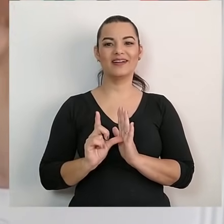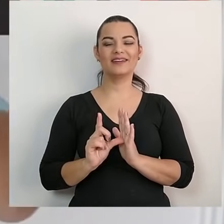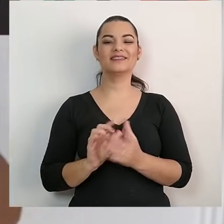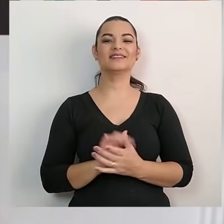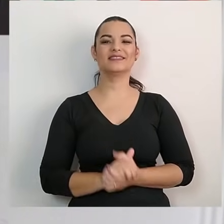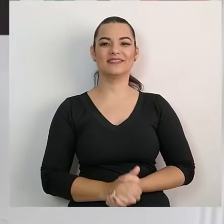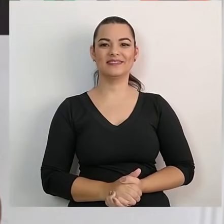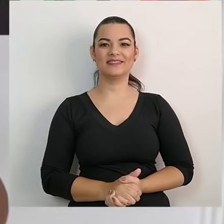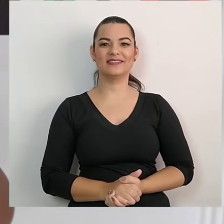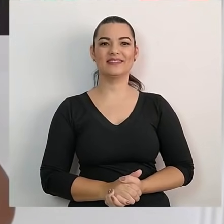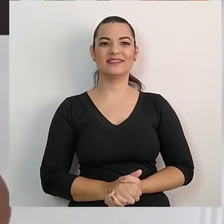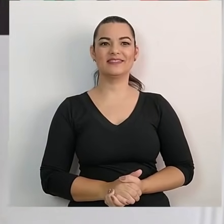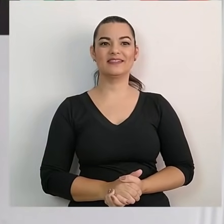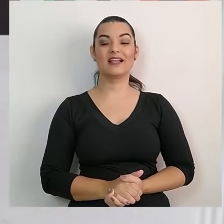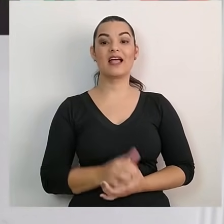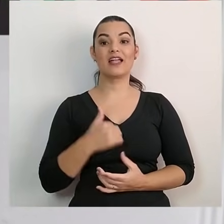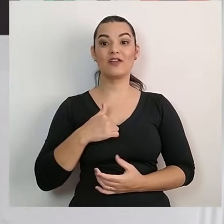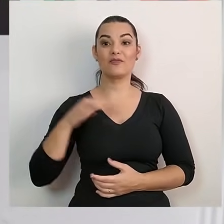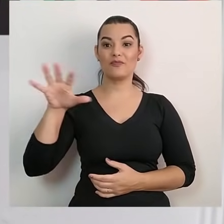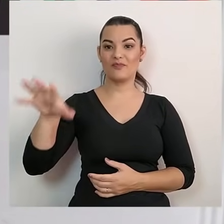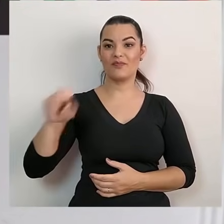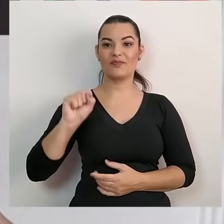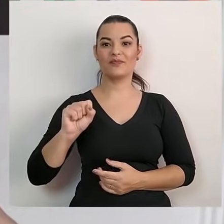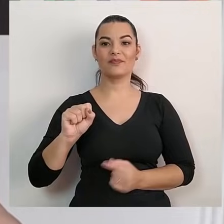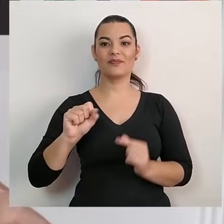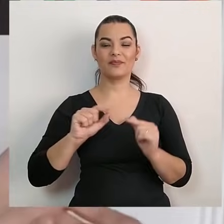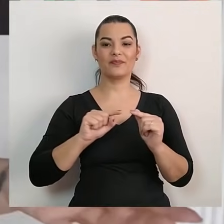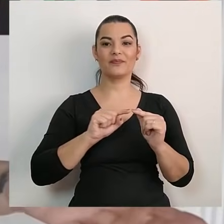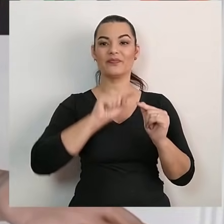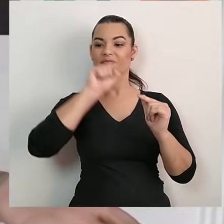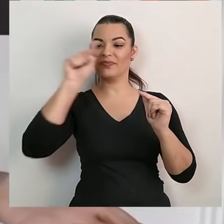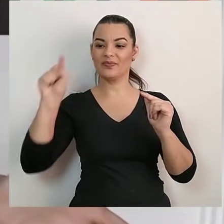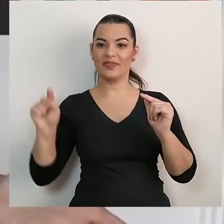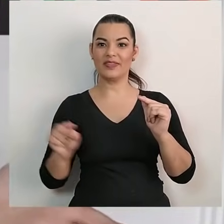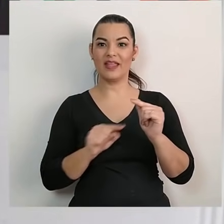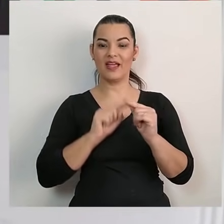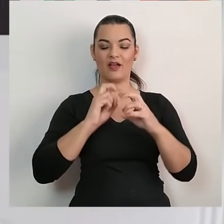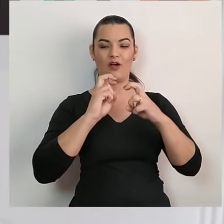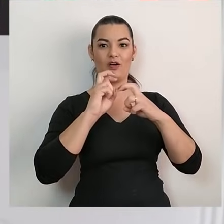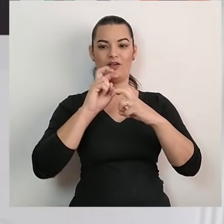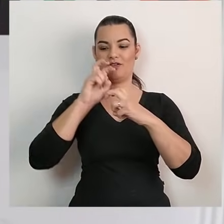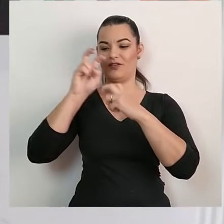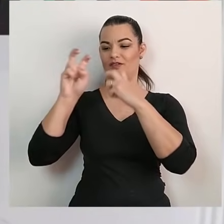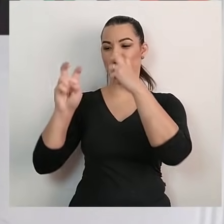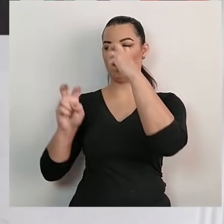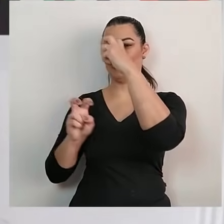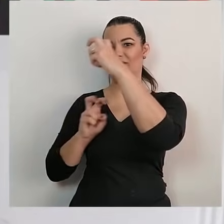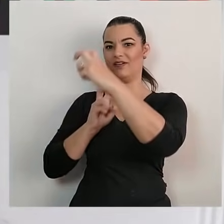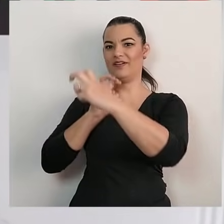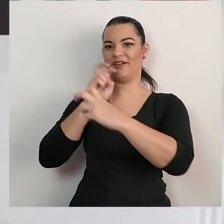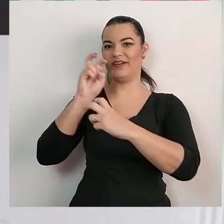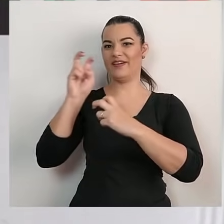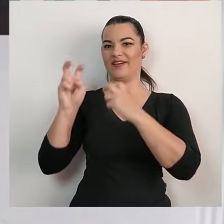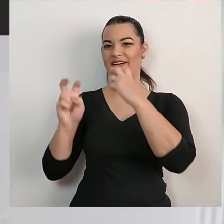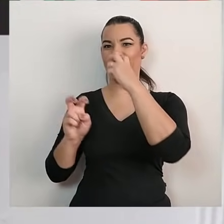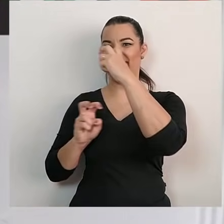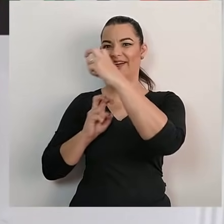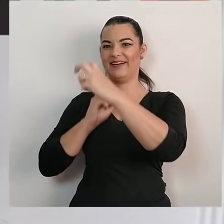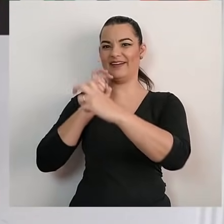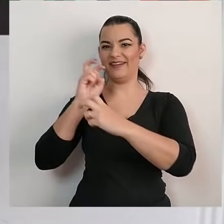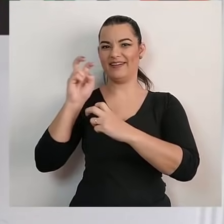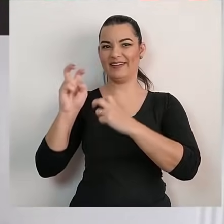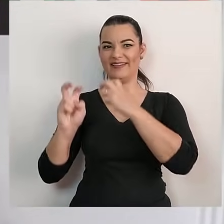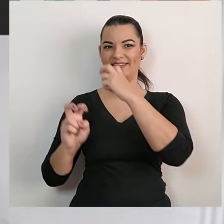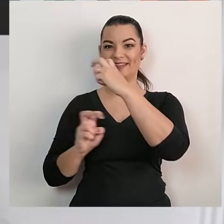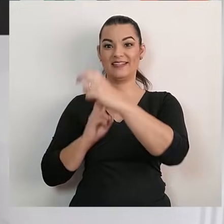fita crepe atrás. E aí eu peguei a roda gigante e um pirulito. Então, se nós estivéssemos aqui com